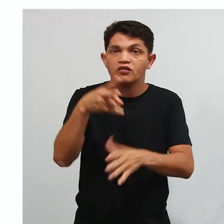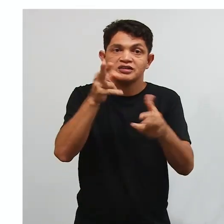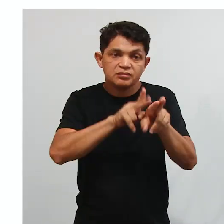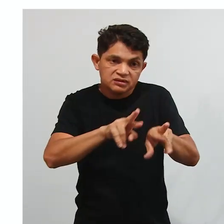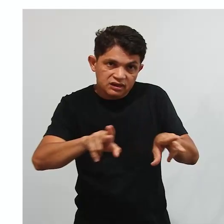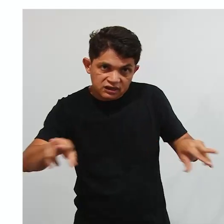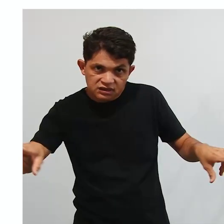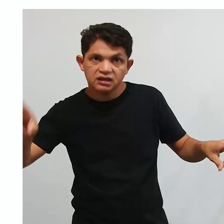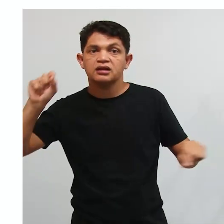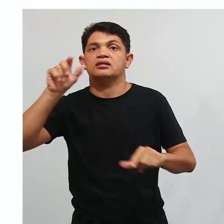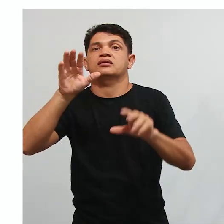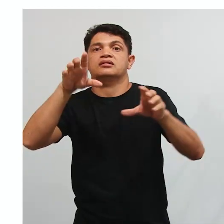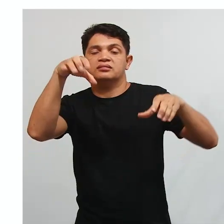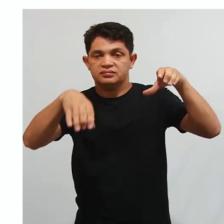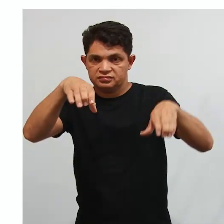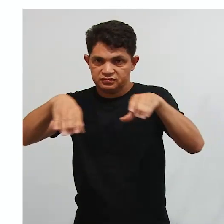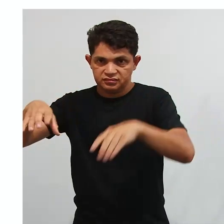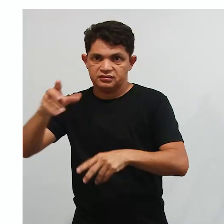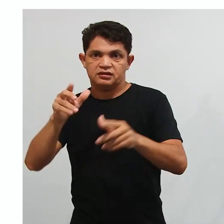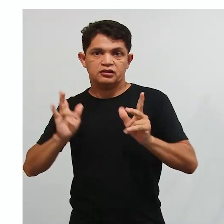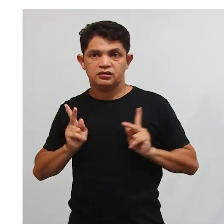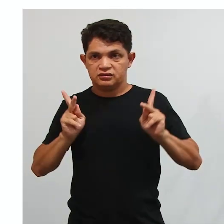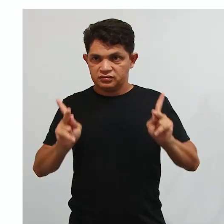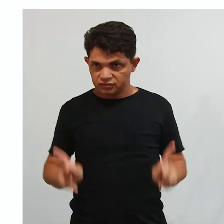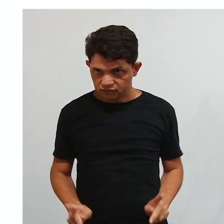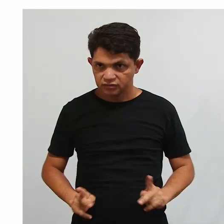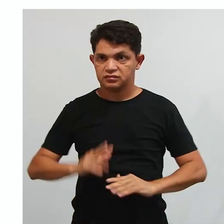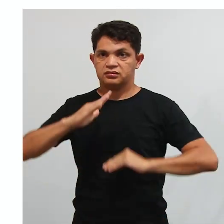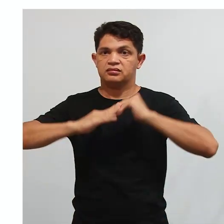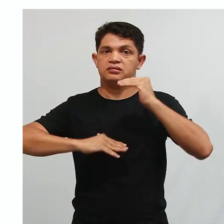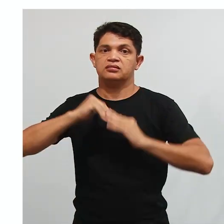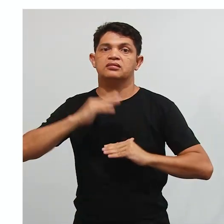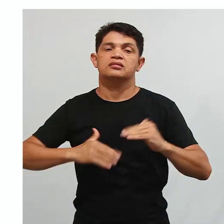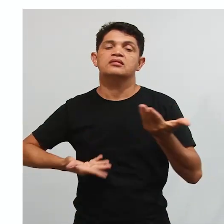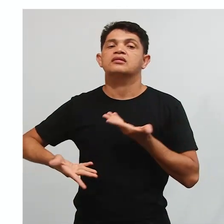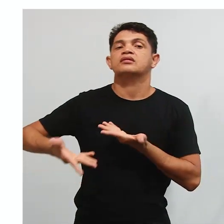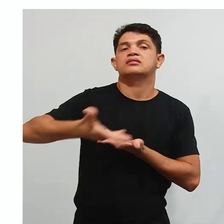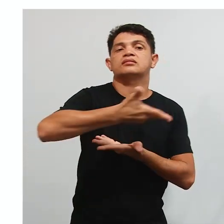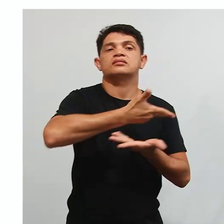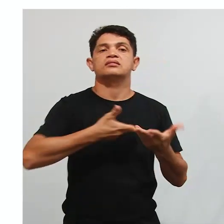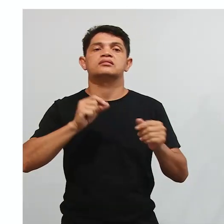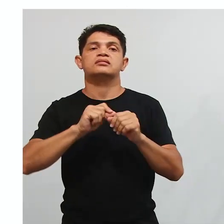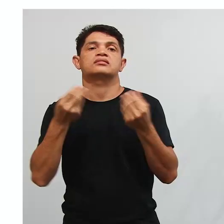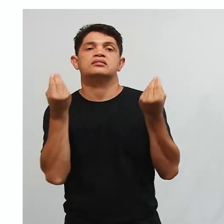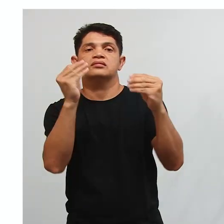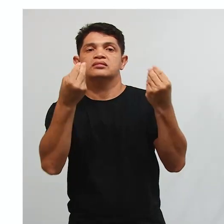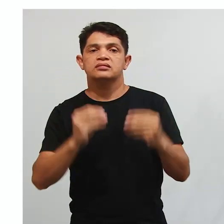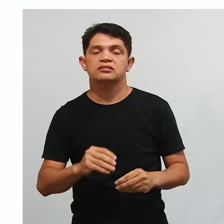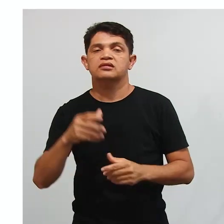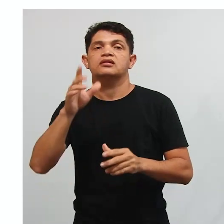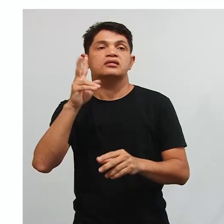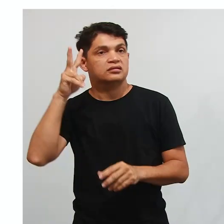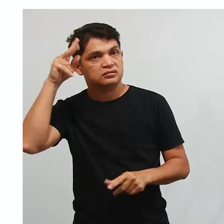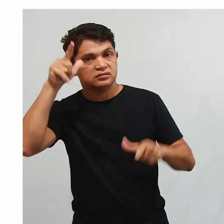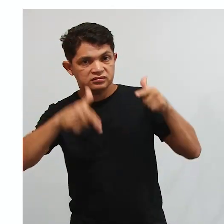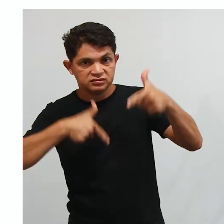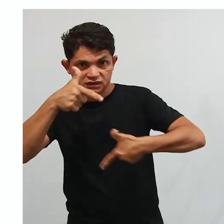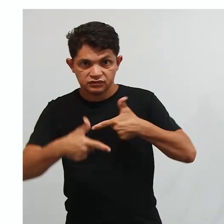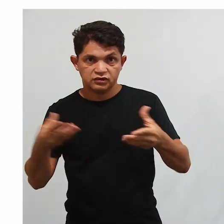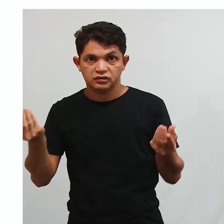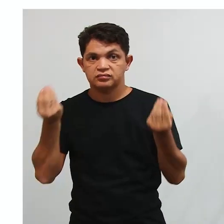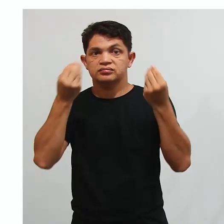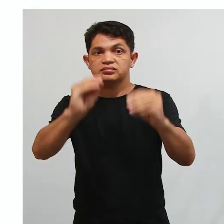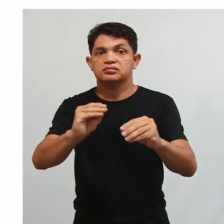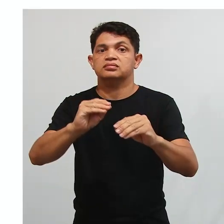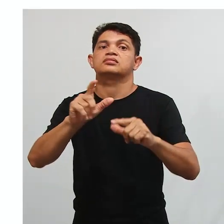materiais equipamentos políticas e comportamentos ou a instalação ou melhoria de novos sistema e serviços então